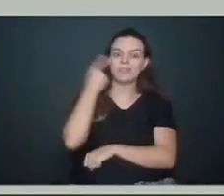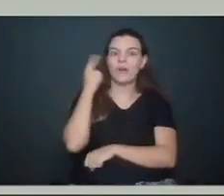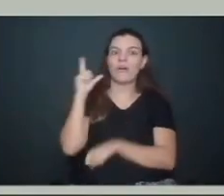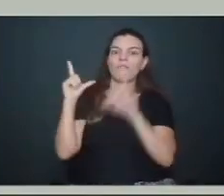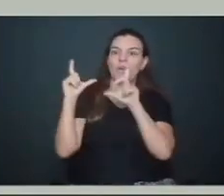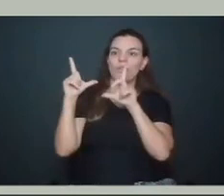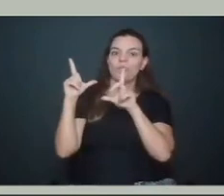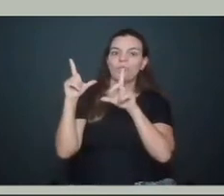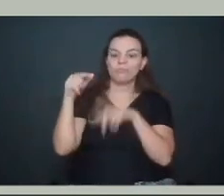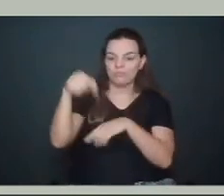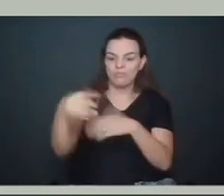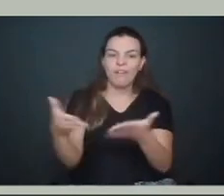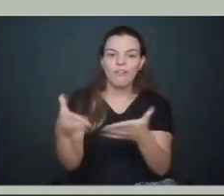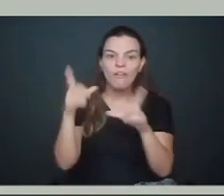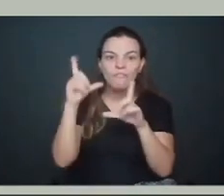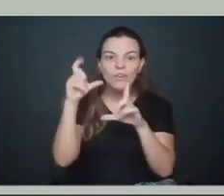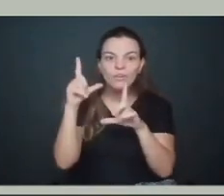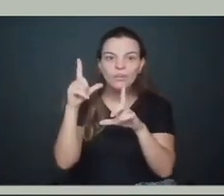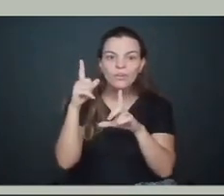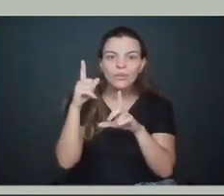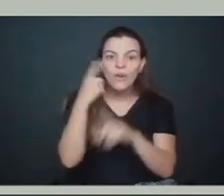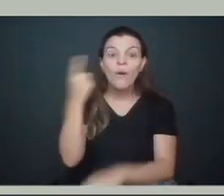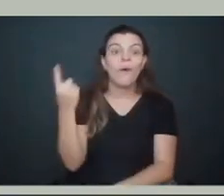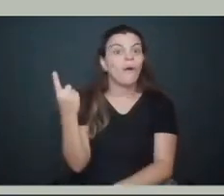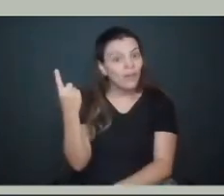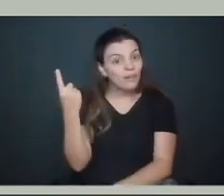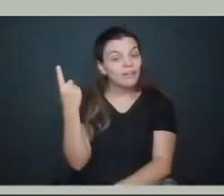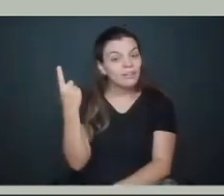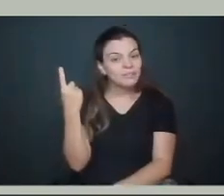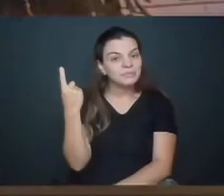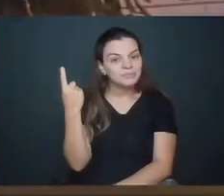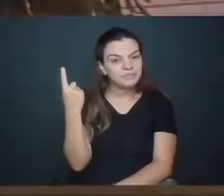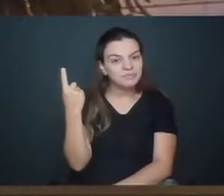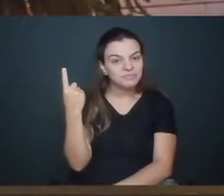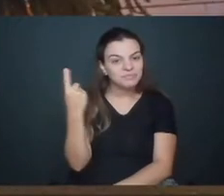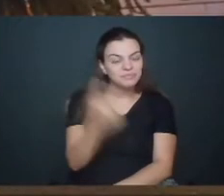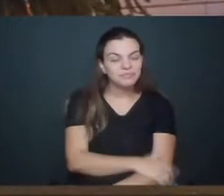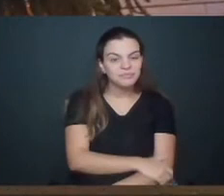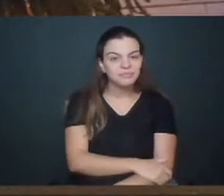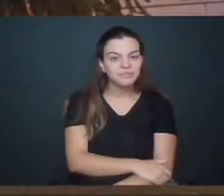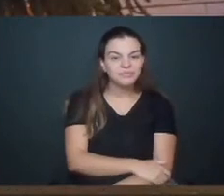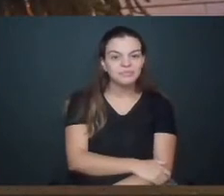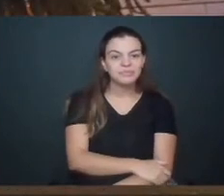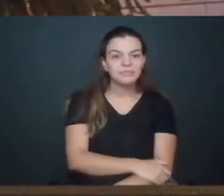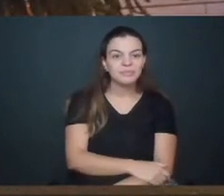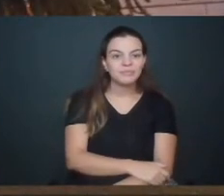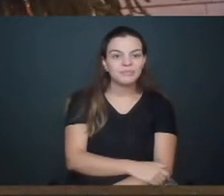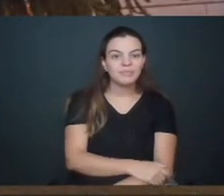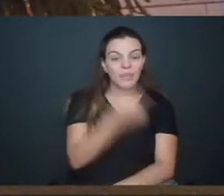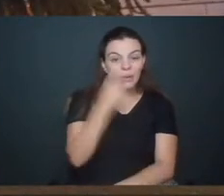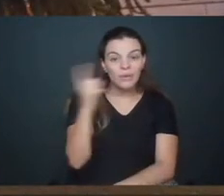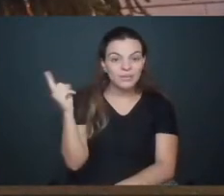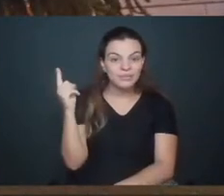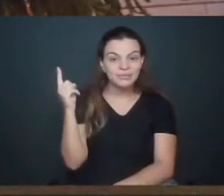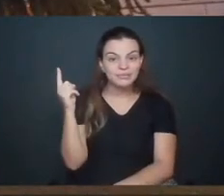isso aí? Isso aí é um Pinheiro? Eu proponho... Olha ali, ó. Olha o que acontece. Eu proponho o Pinheiro, esse aqui, ó. Esse